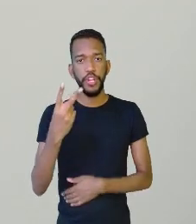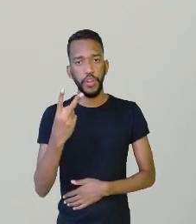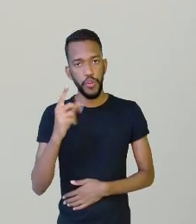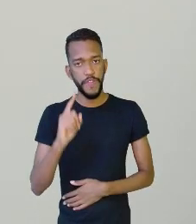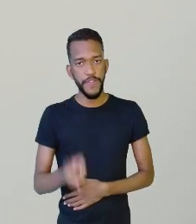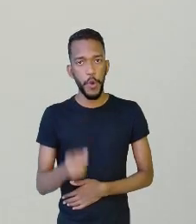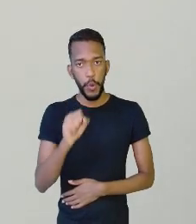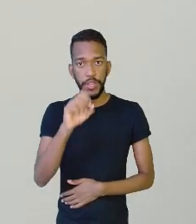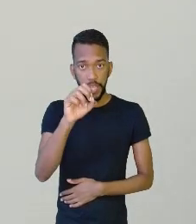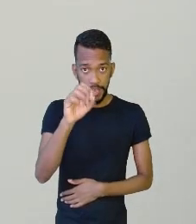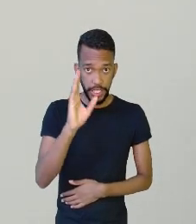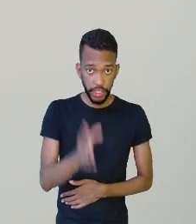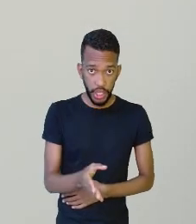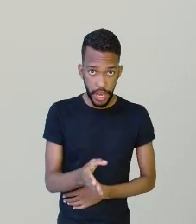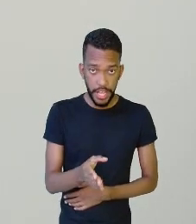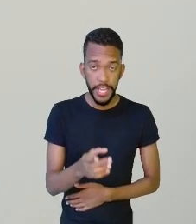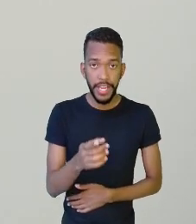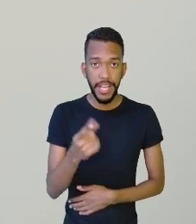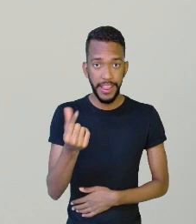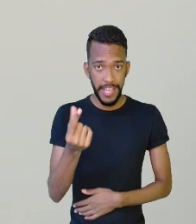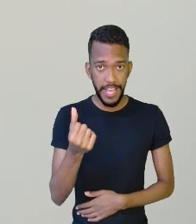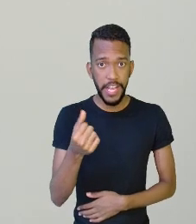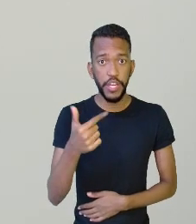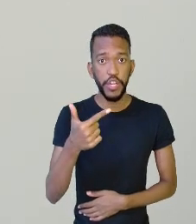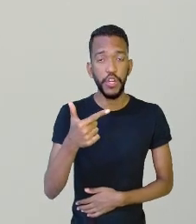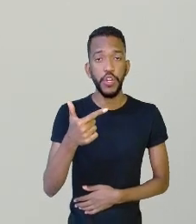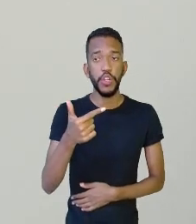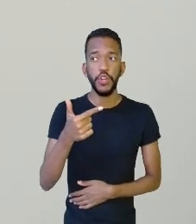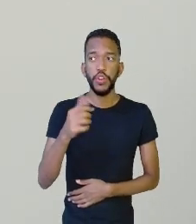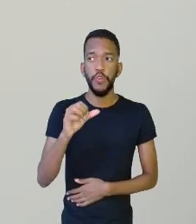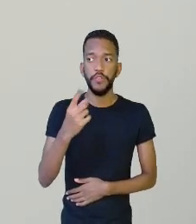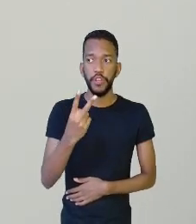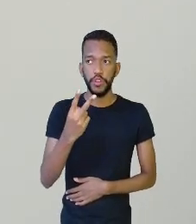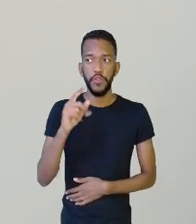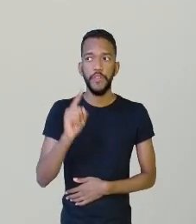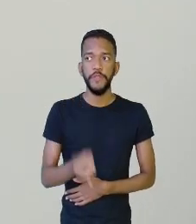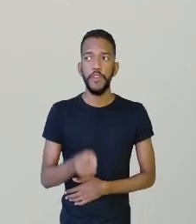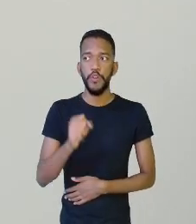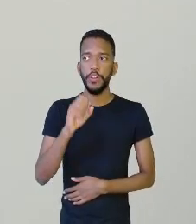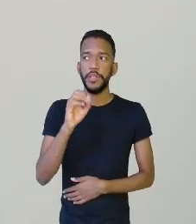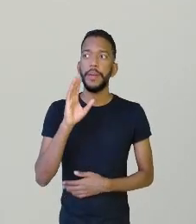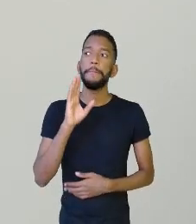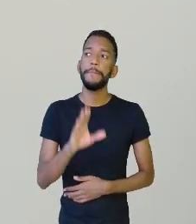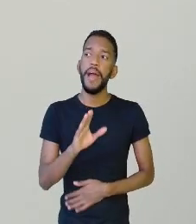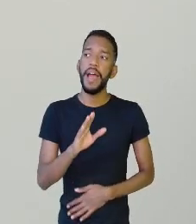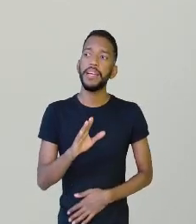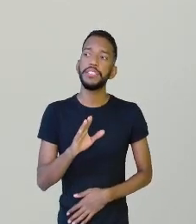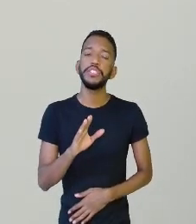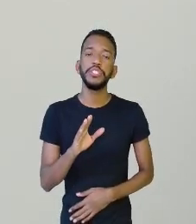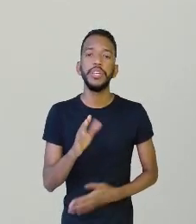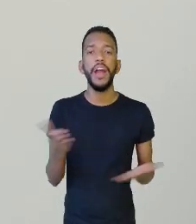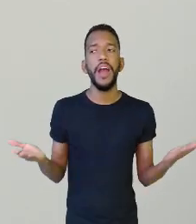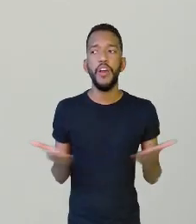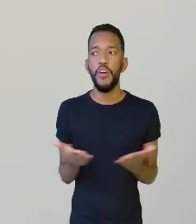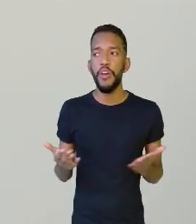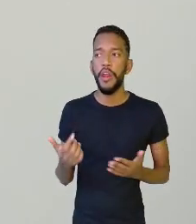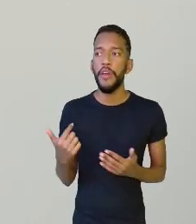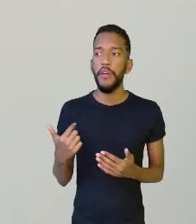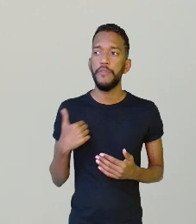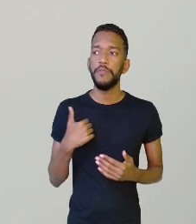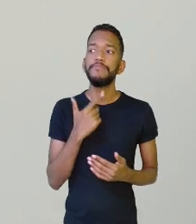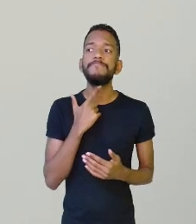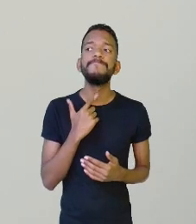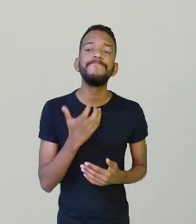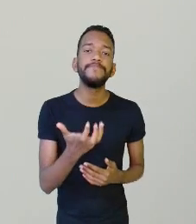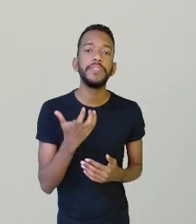92,80? Você está lembrado disso? Foi o valor que ele gastou na mochila e no estojo. Só que agora eu vou